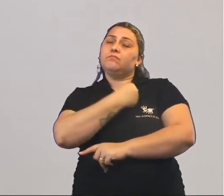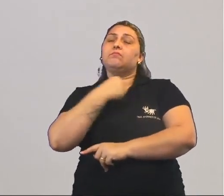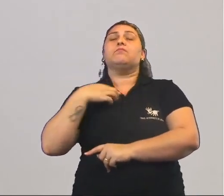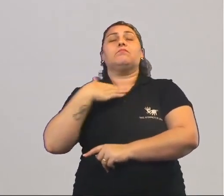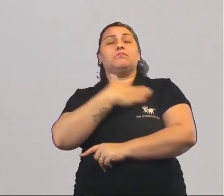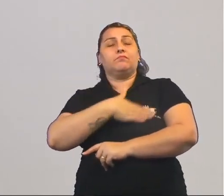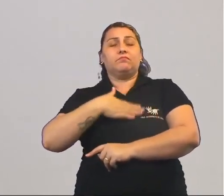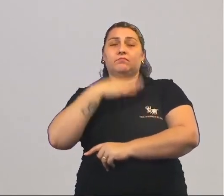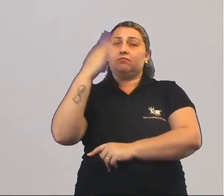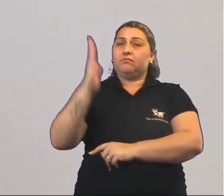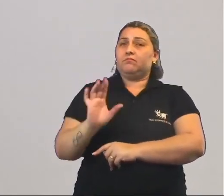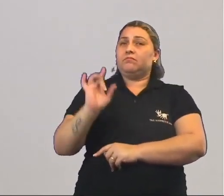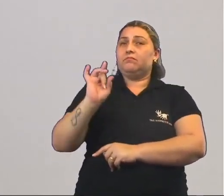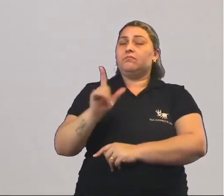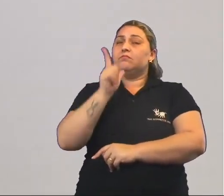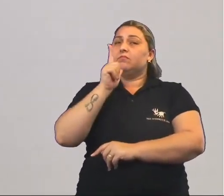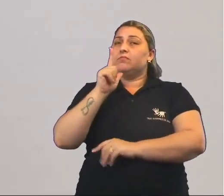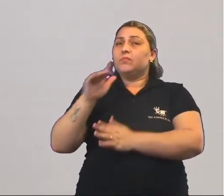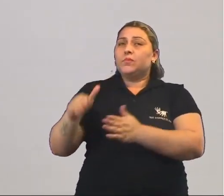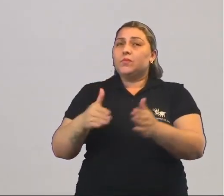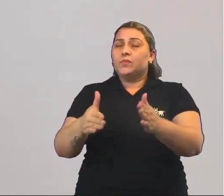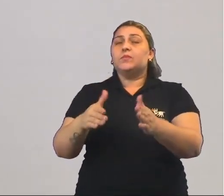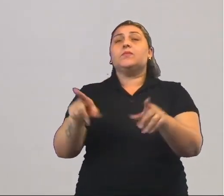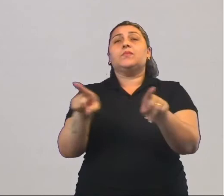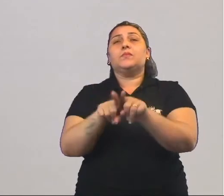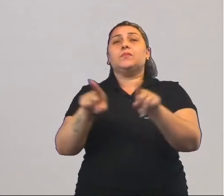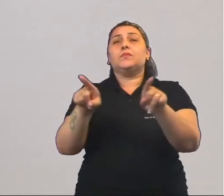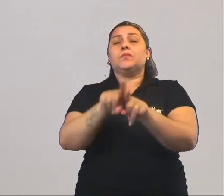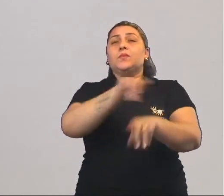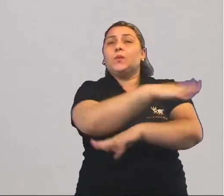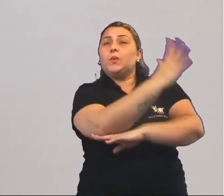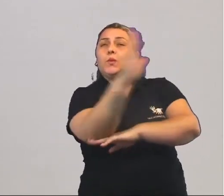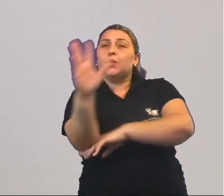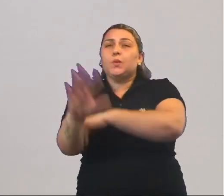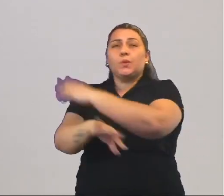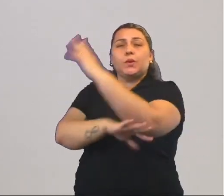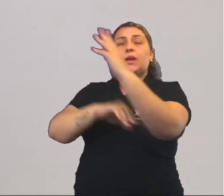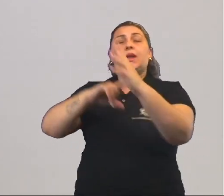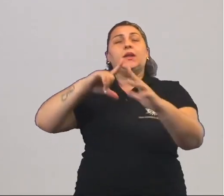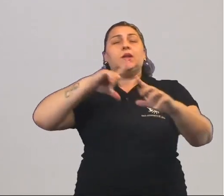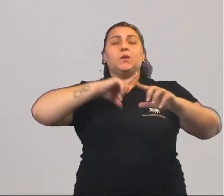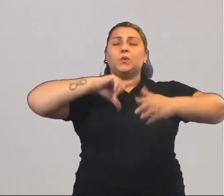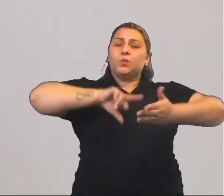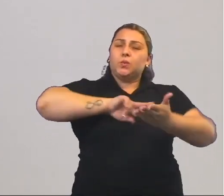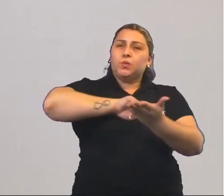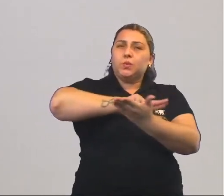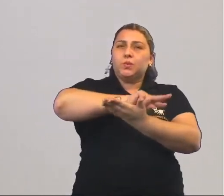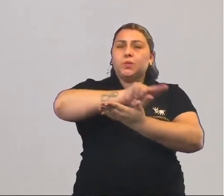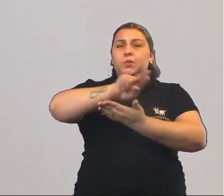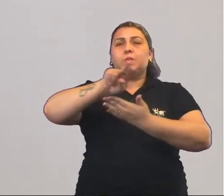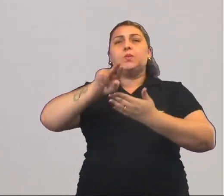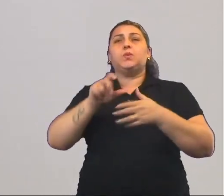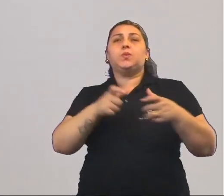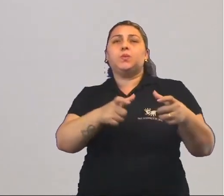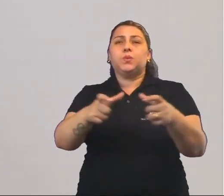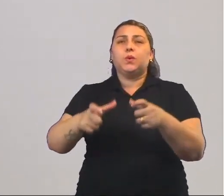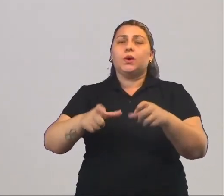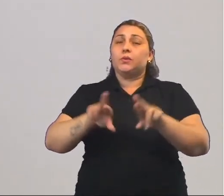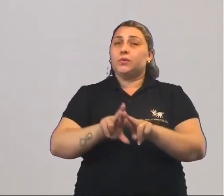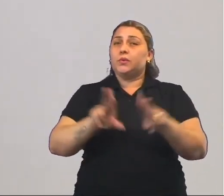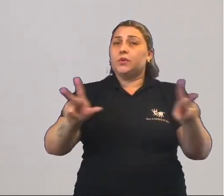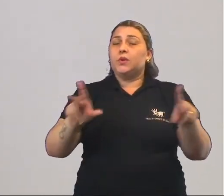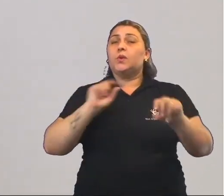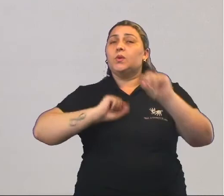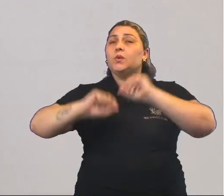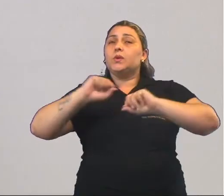o Brasil não é só praia, como o Brasil não é só selva. A gente tem uma gama, né, de ambientes diferentes.